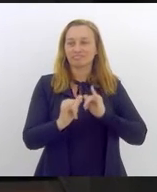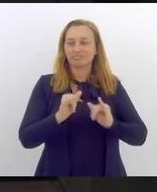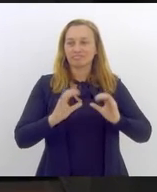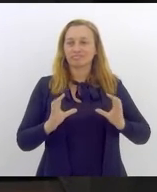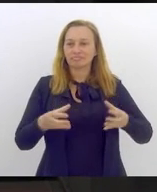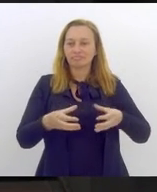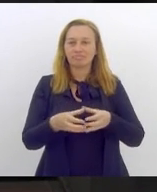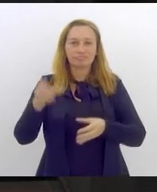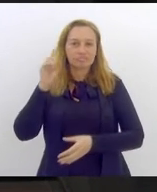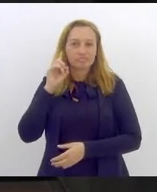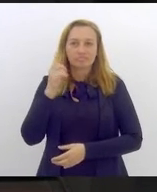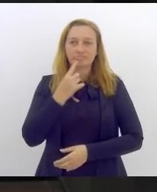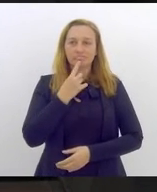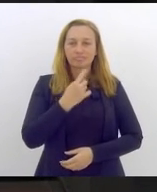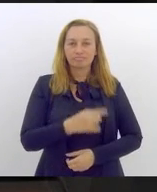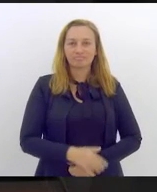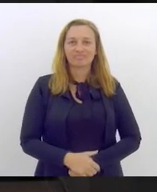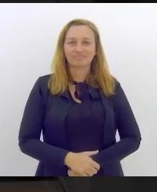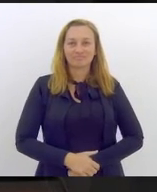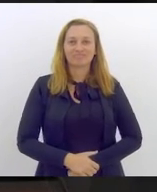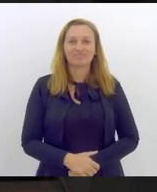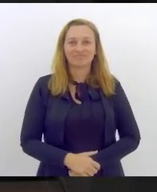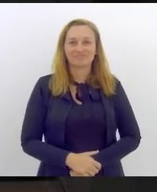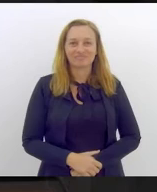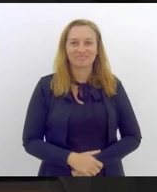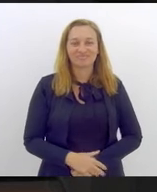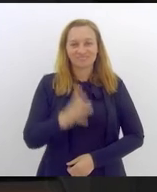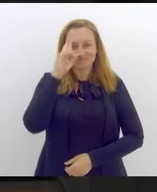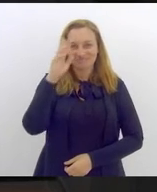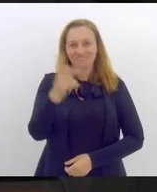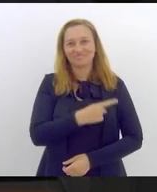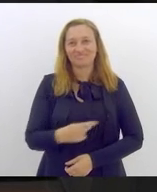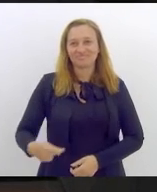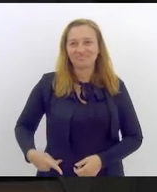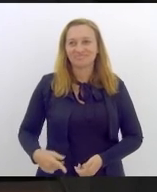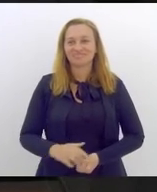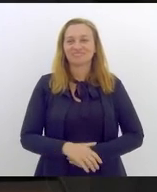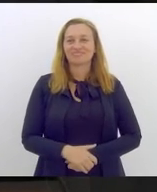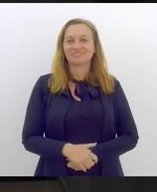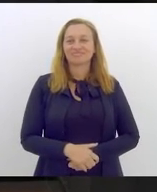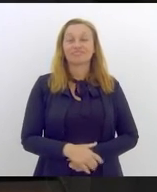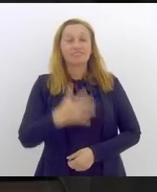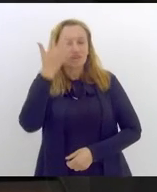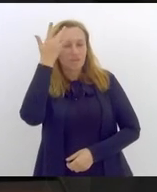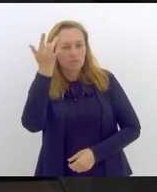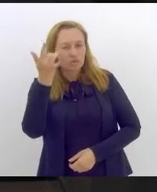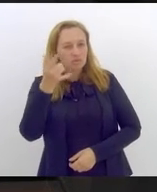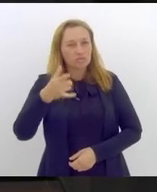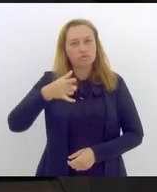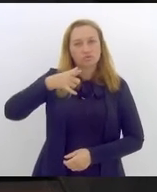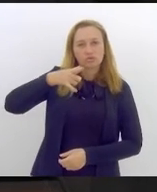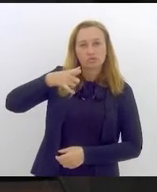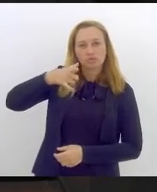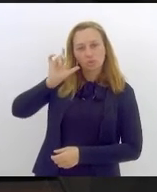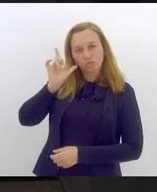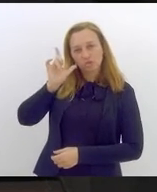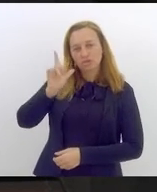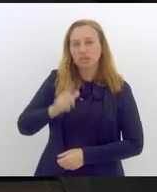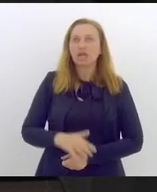aos deficientes auditivos senhor presidente na manhã de ontem